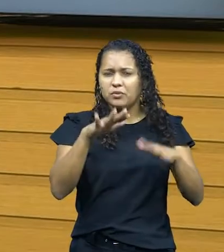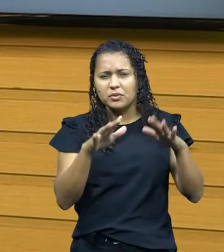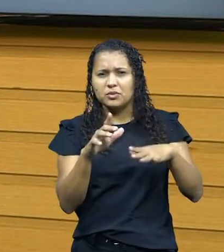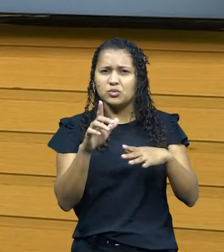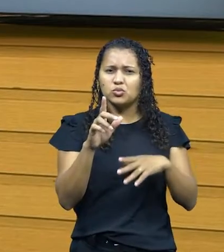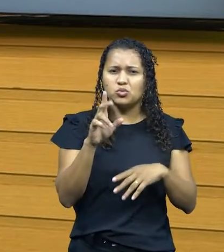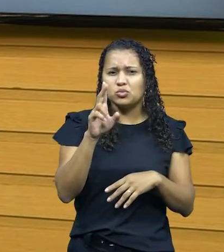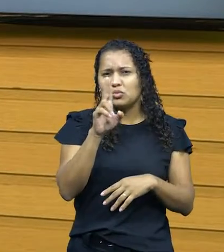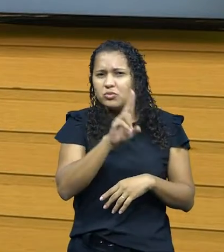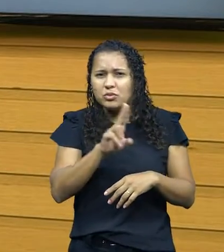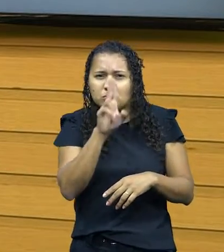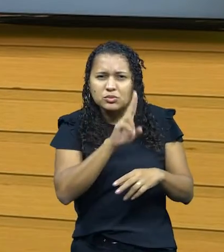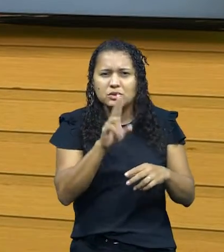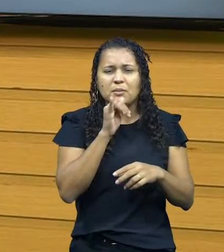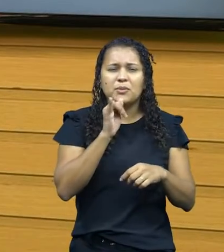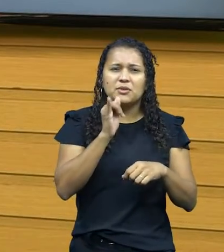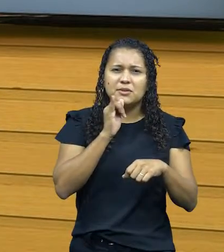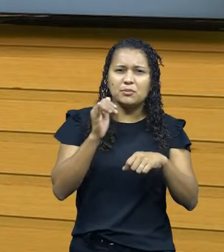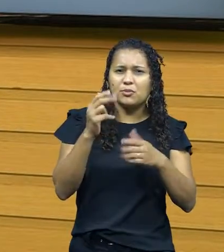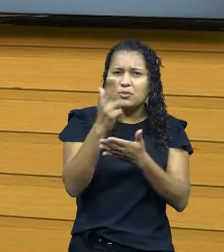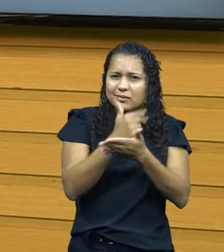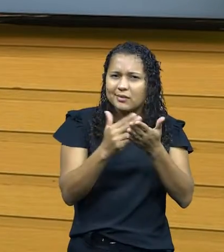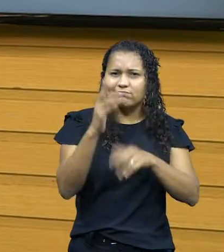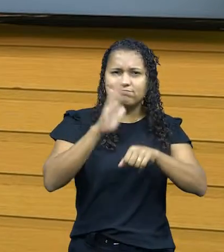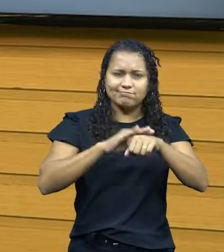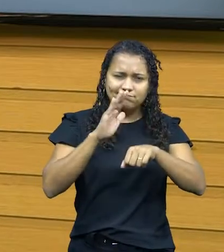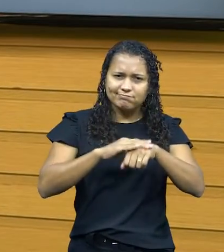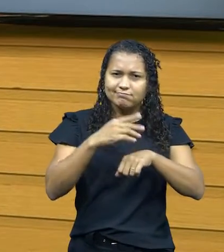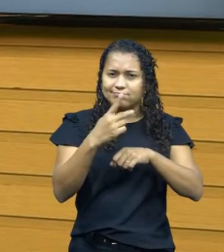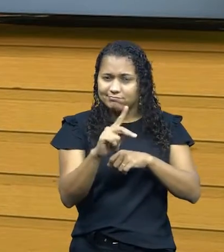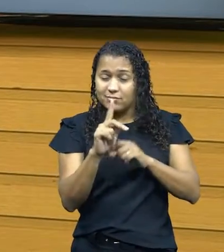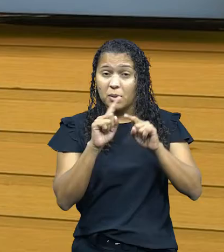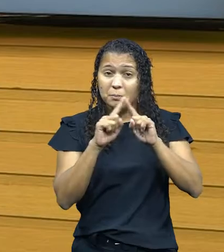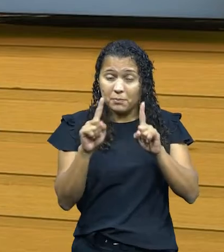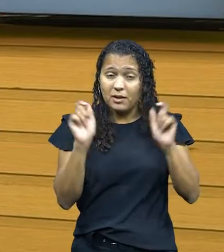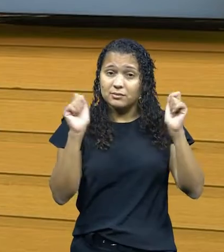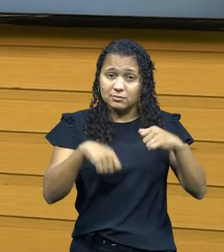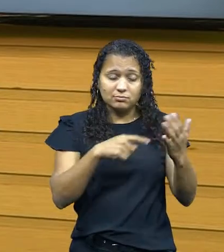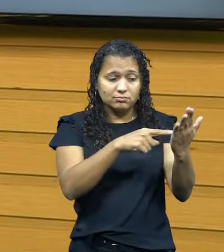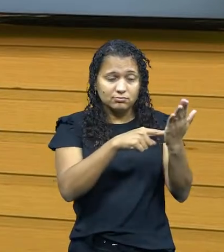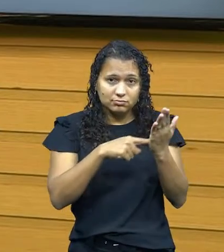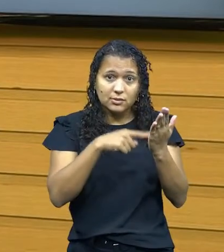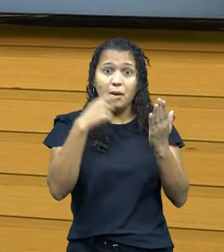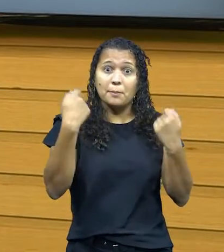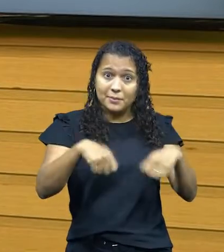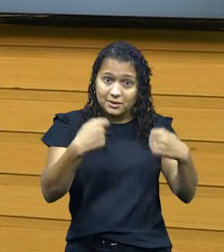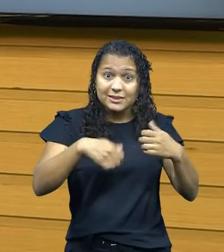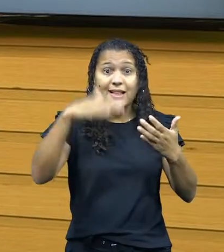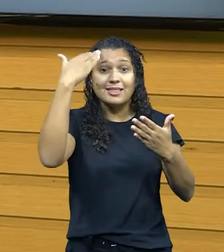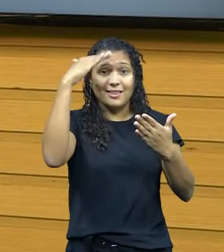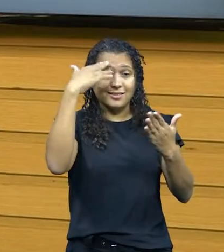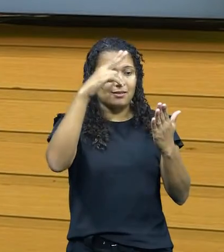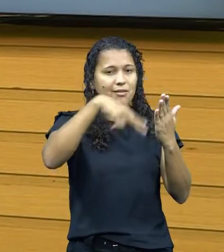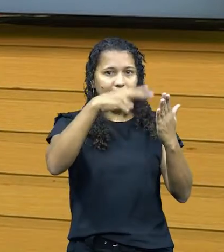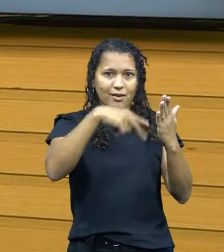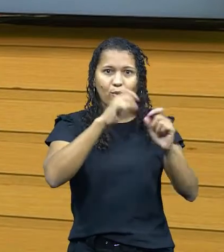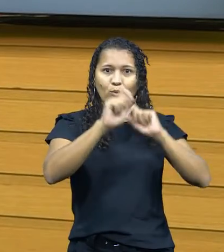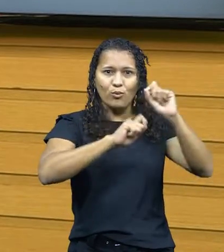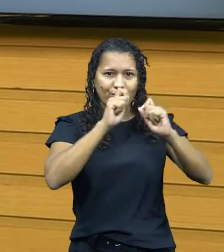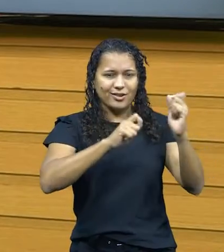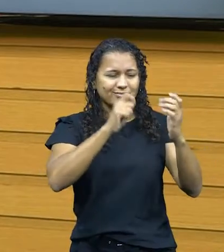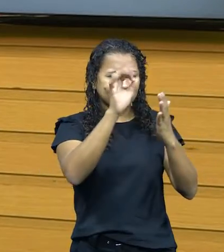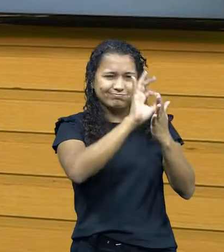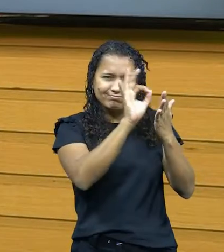provavelmente nós não vamos executar um desenho técnico, mas nós vamos interpretar ele, nós vamos precisar entender o que